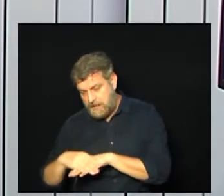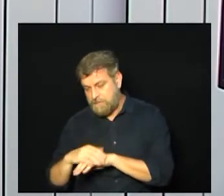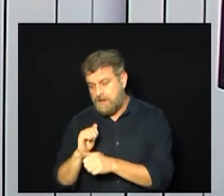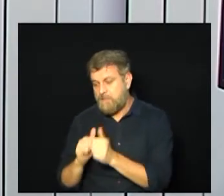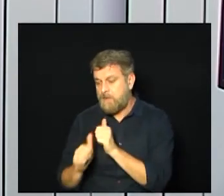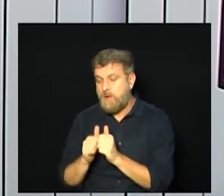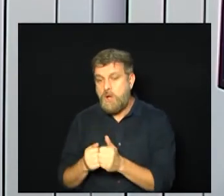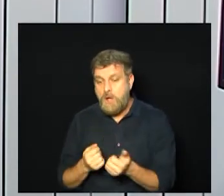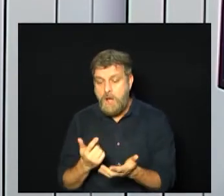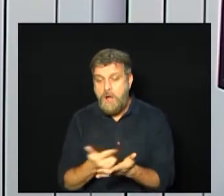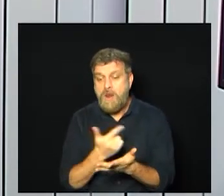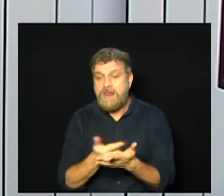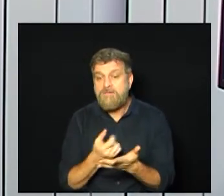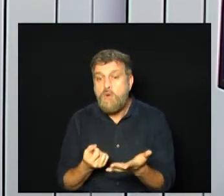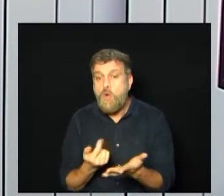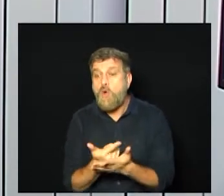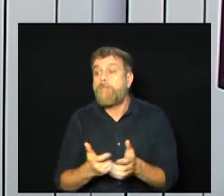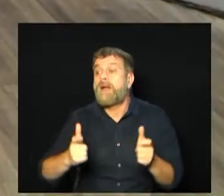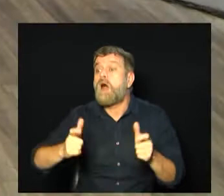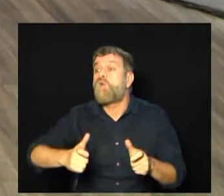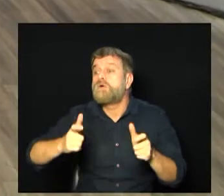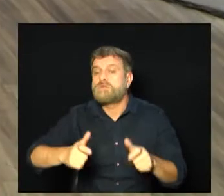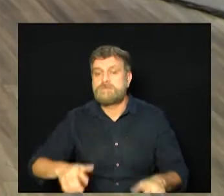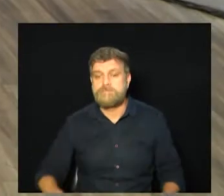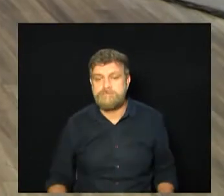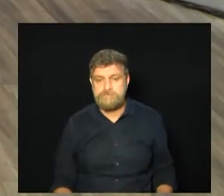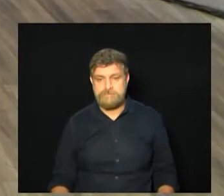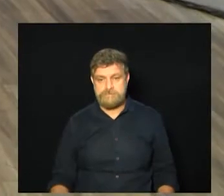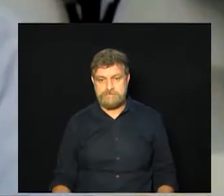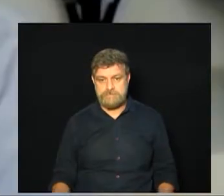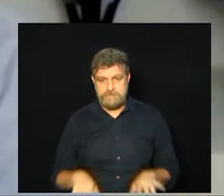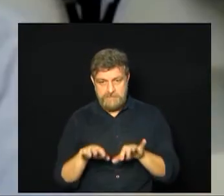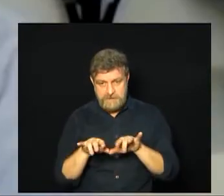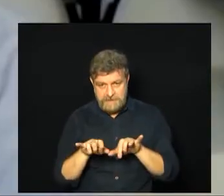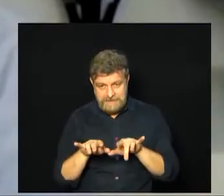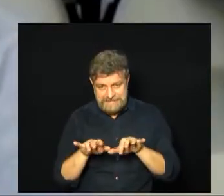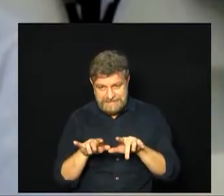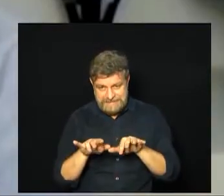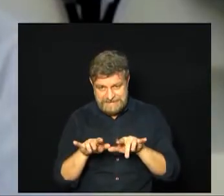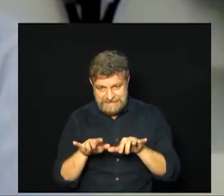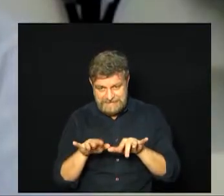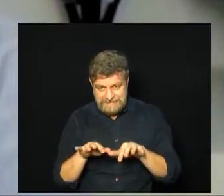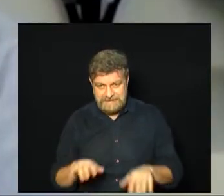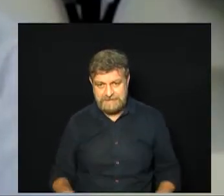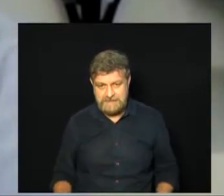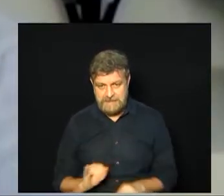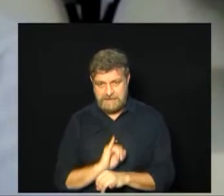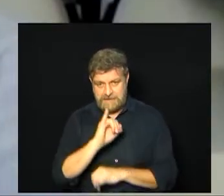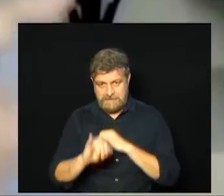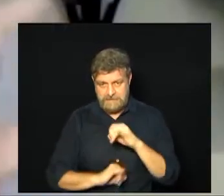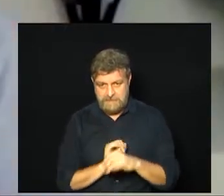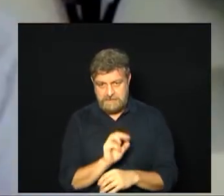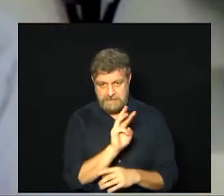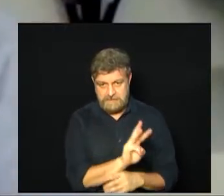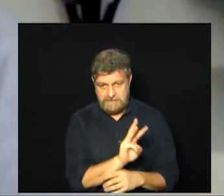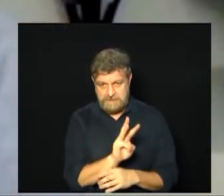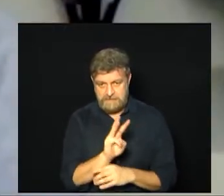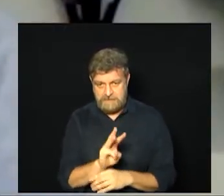onde que encontra? A pessoa vai digitar lá na internet,